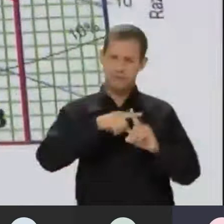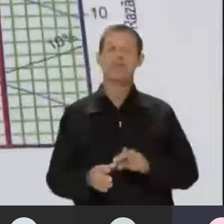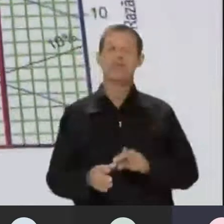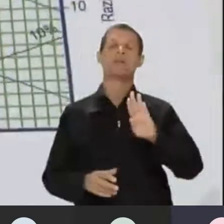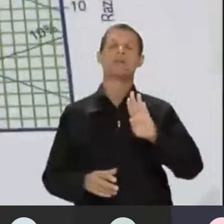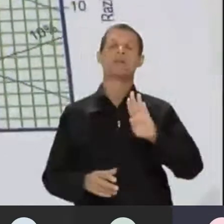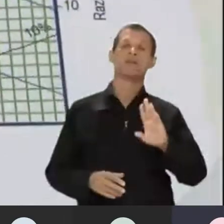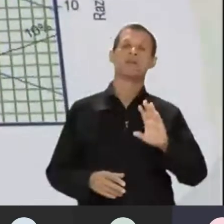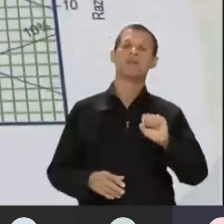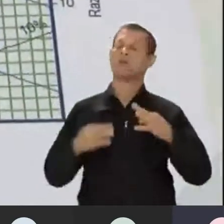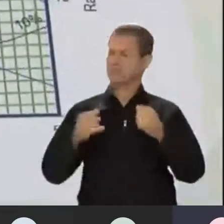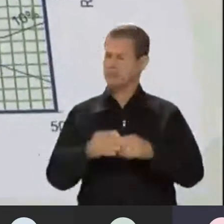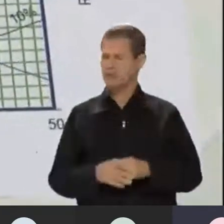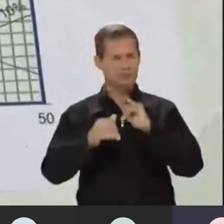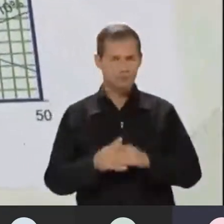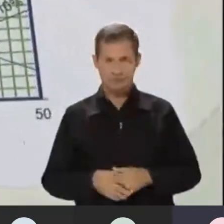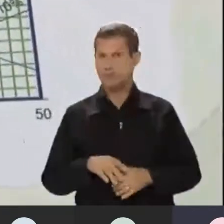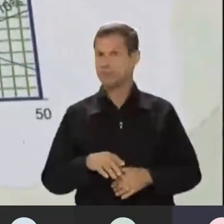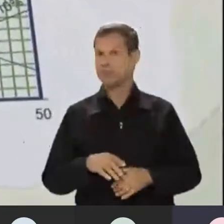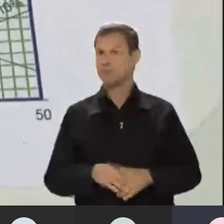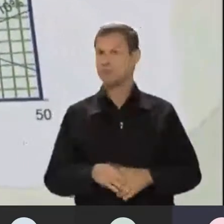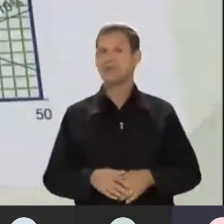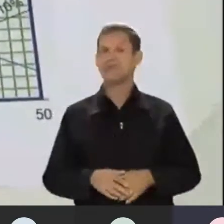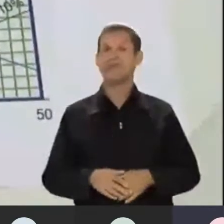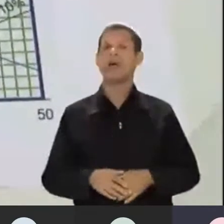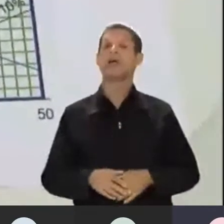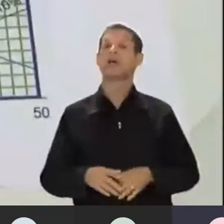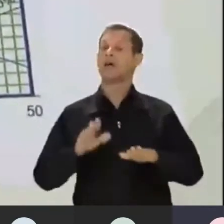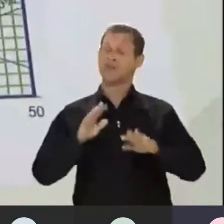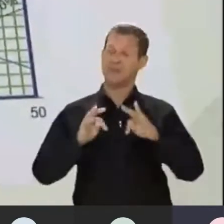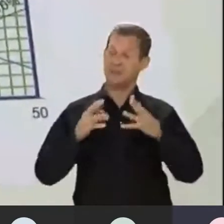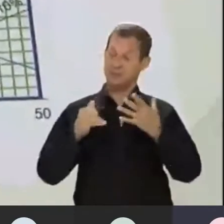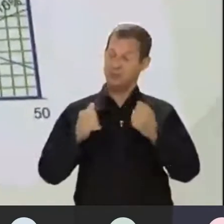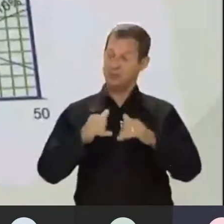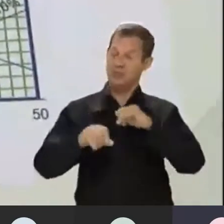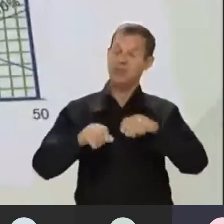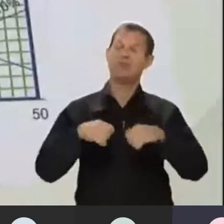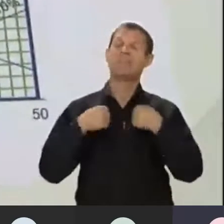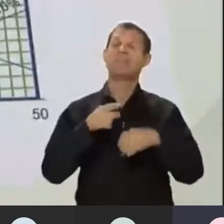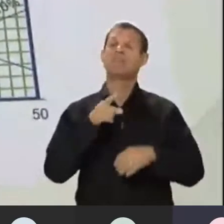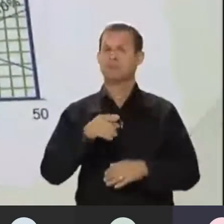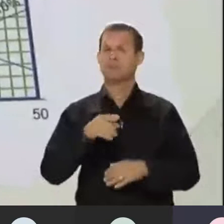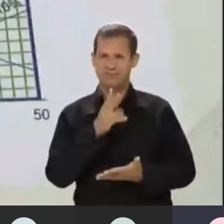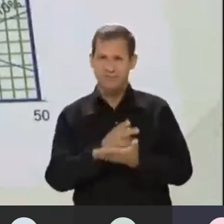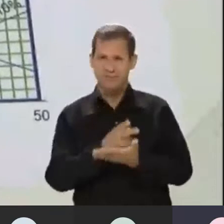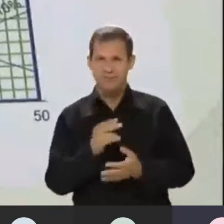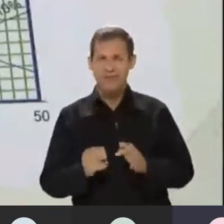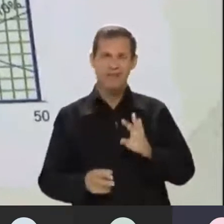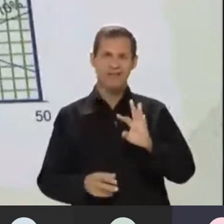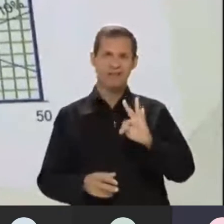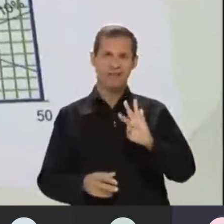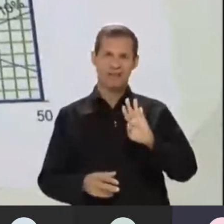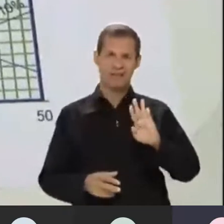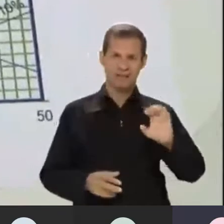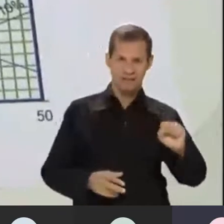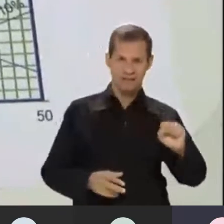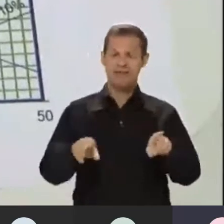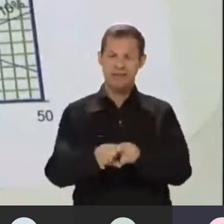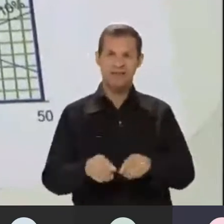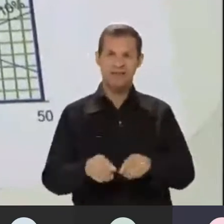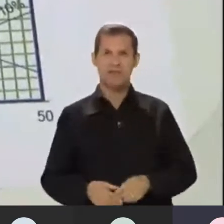preciso aqui? Eu preciso de todas essas informações? Não, pode ser que você tenha todas essas informações, mas o que você precisa é a temperatura de